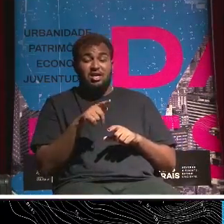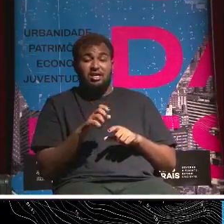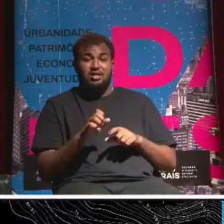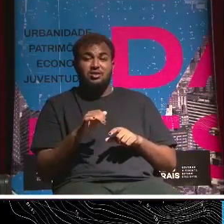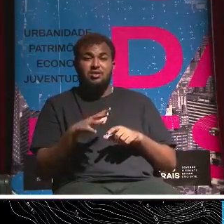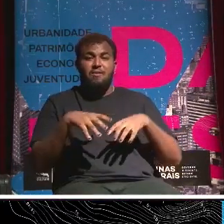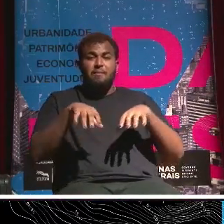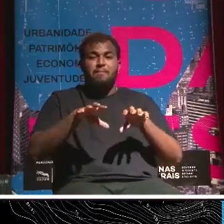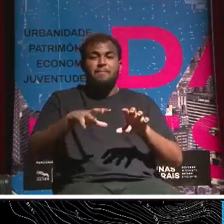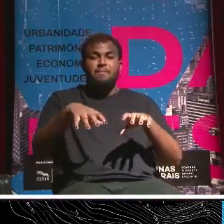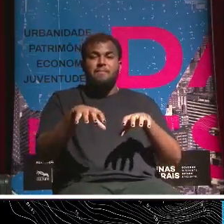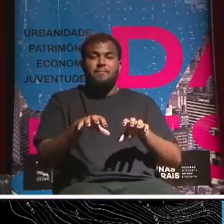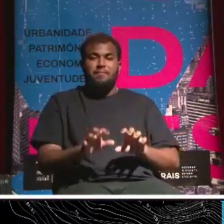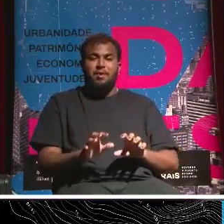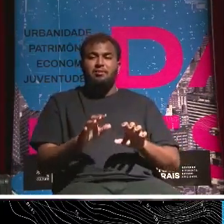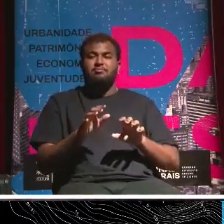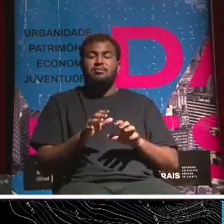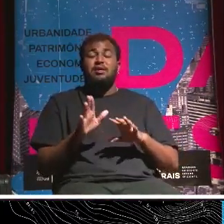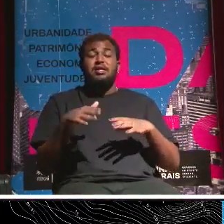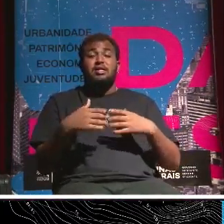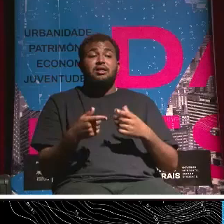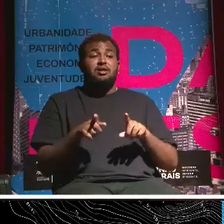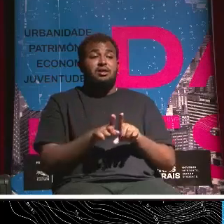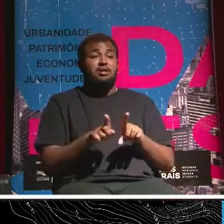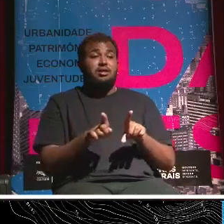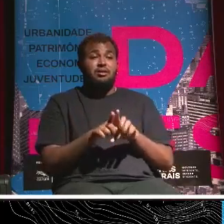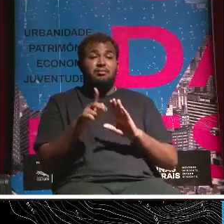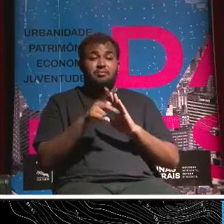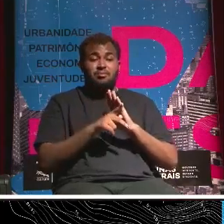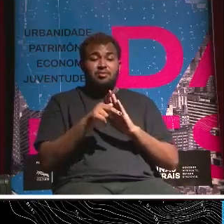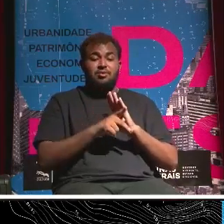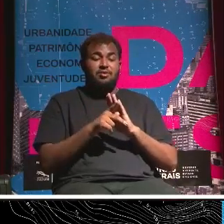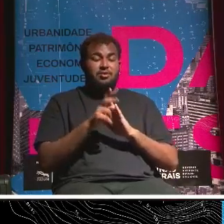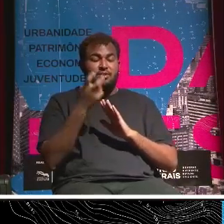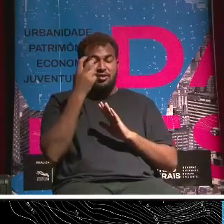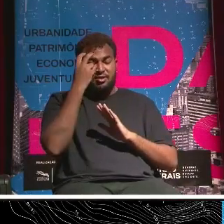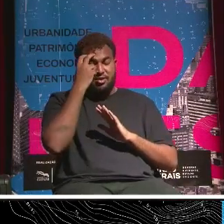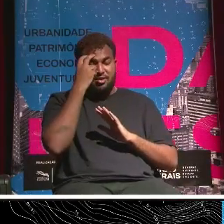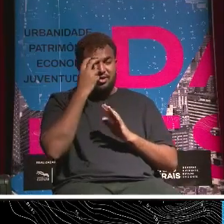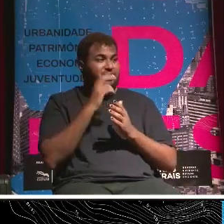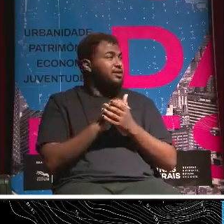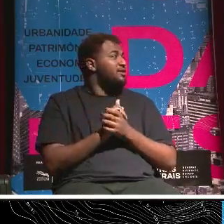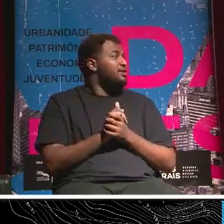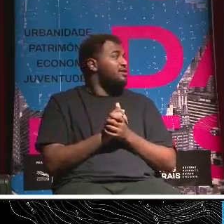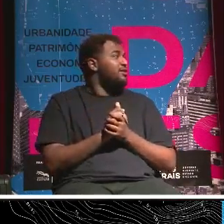Popô. Atua em gestão de projetos culturais.